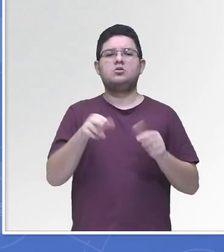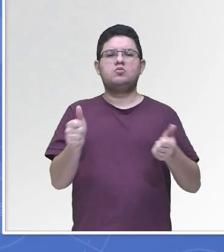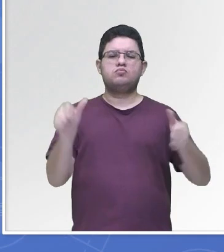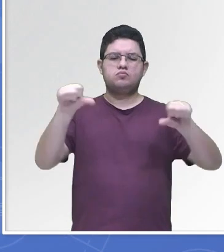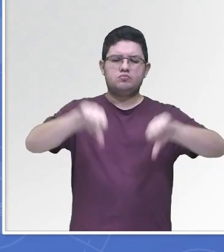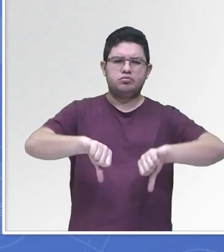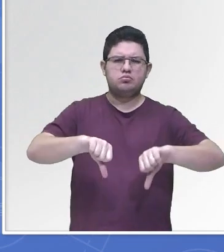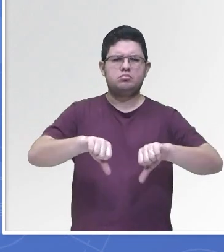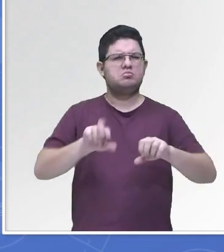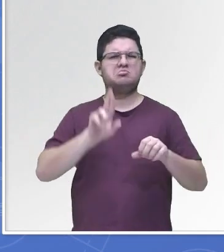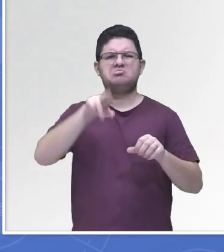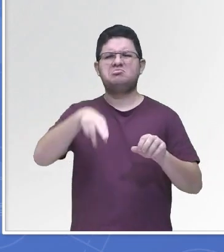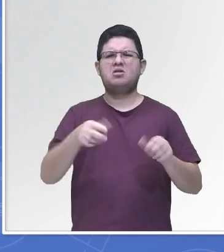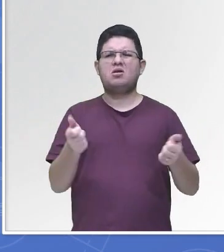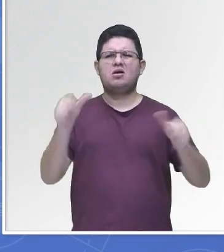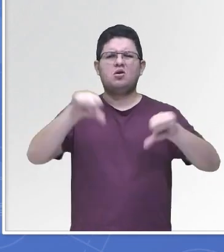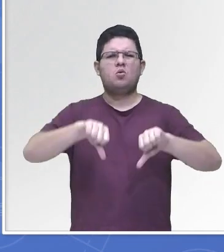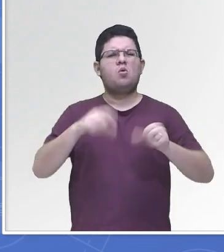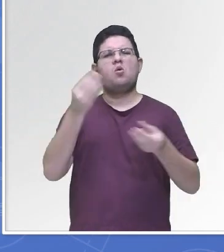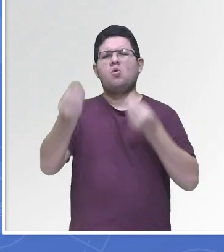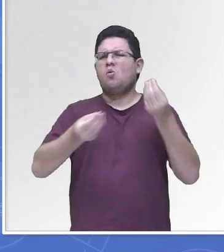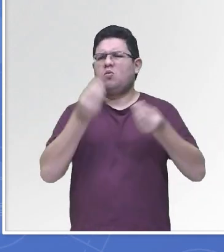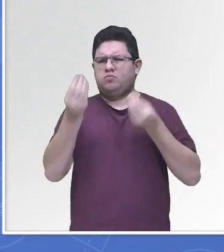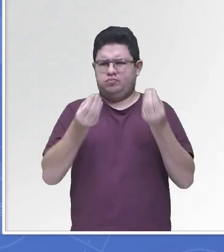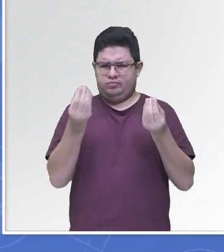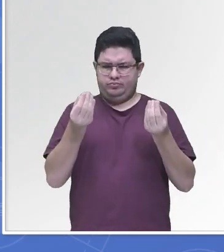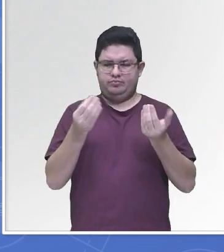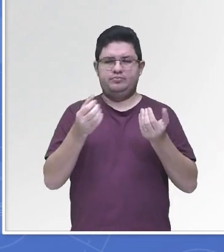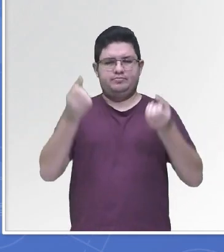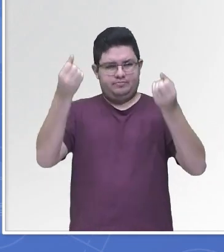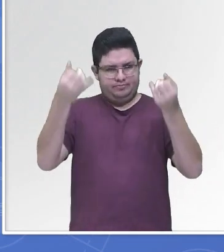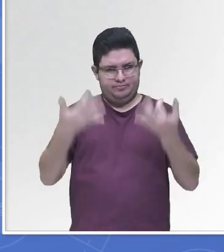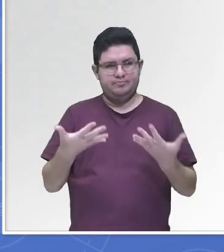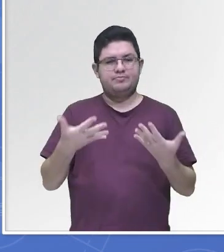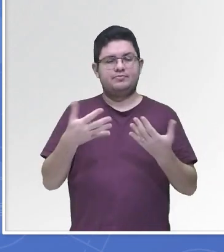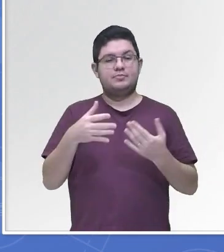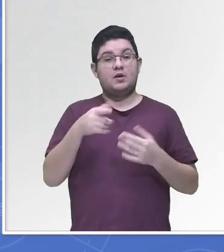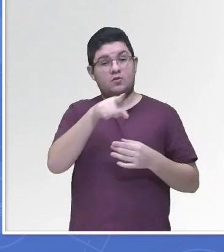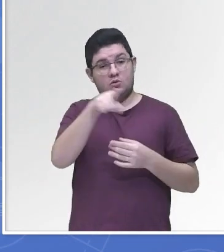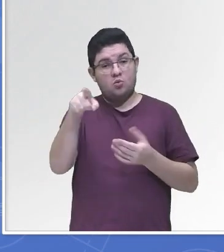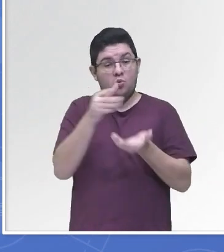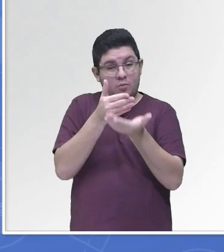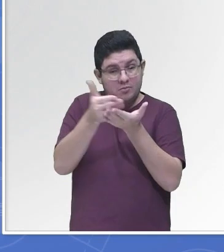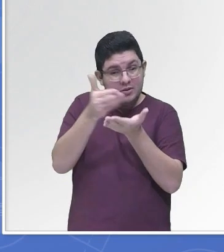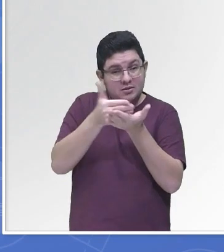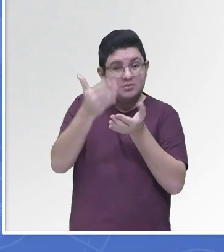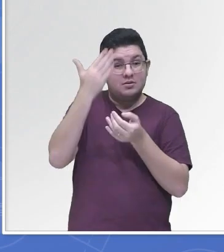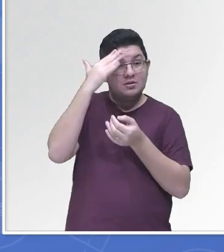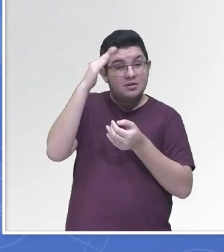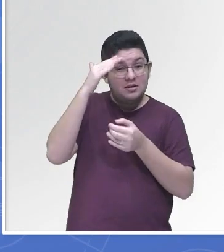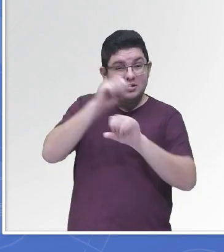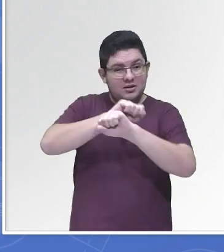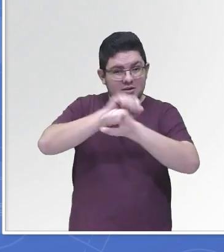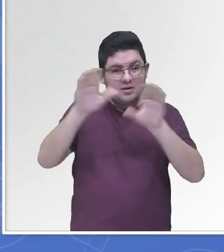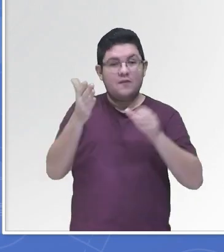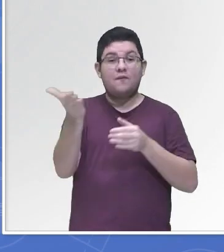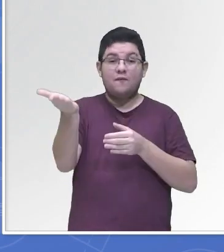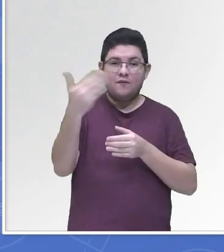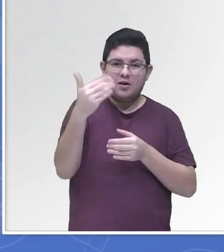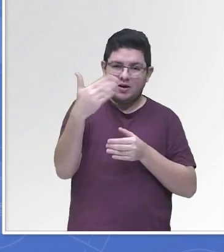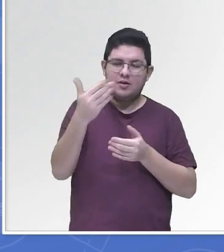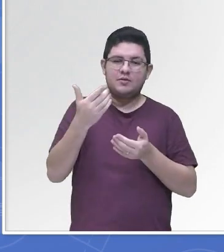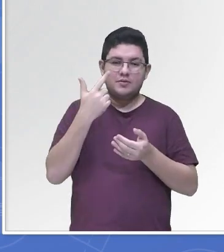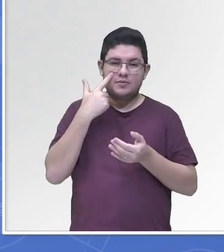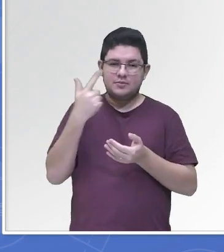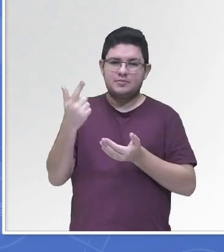entrou em crise? Que história é essa, professor? Vamos começar a entender? Venham comigo então, que a gente vai trabalhar um pouquinho